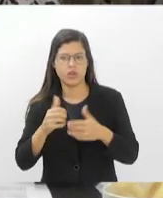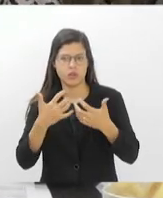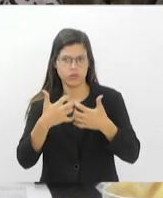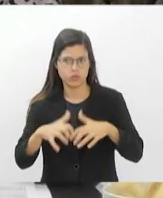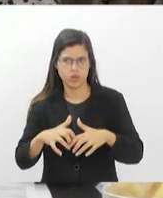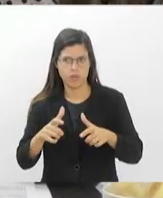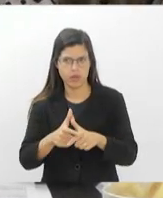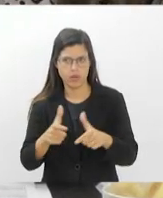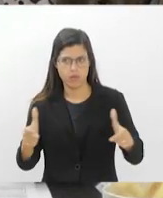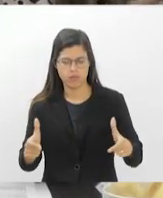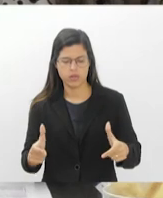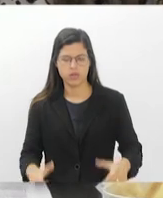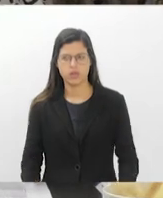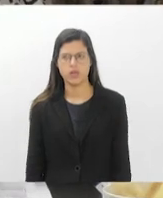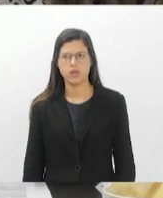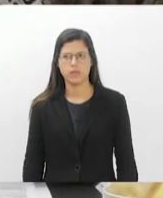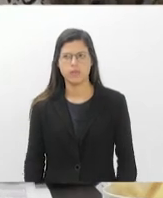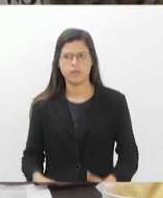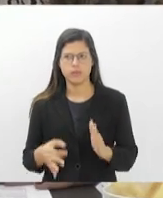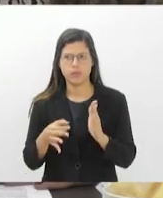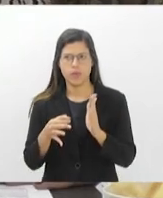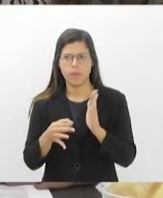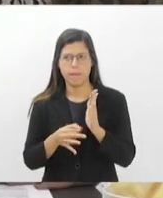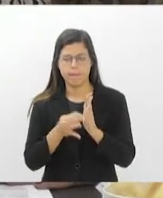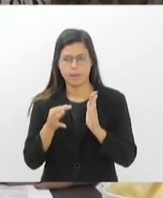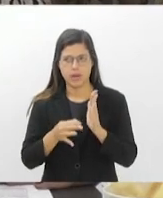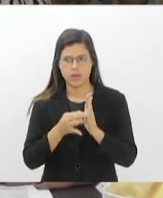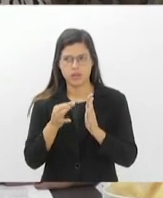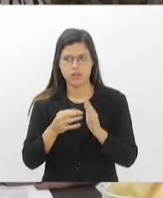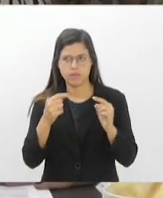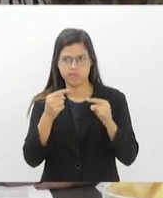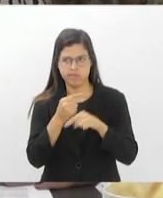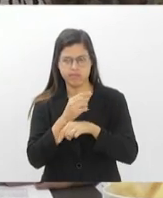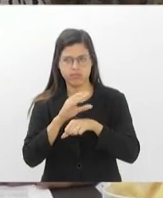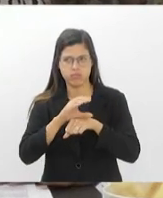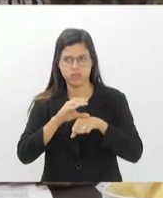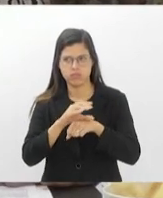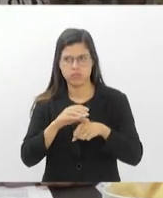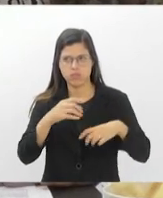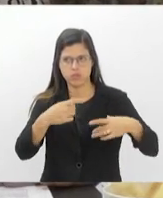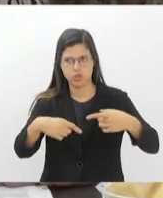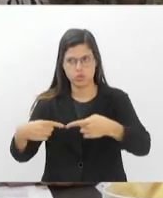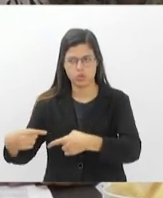menciona. O parecer é pela inconstitucionalidade. Em discussão.